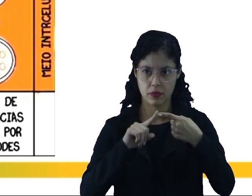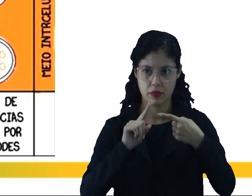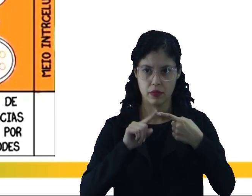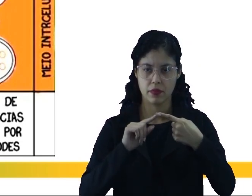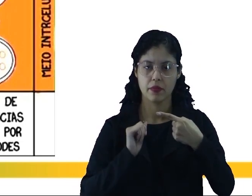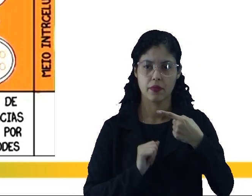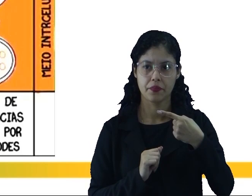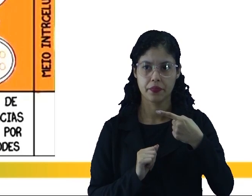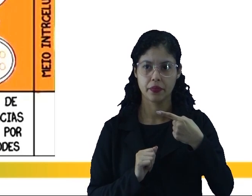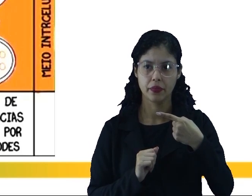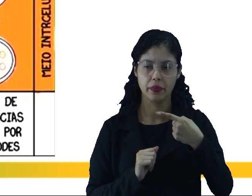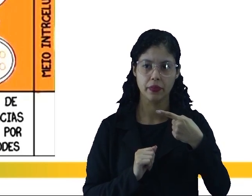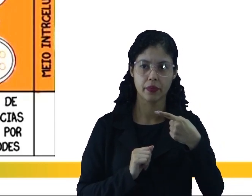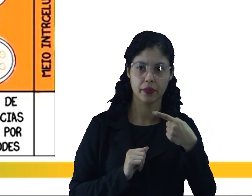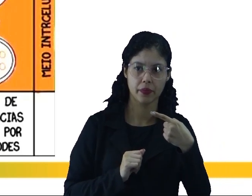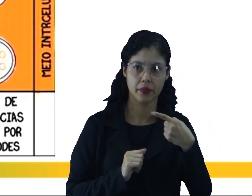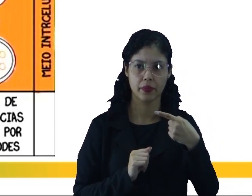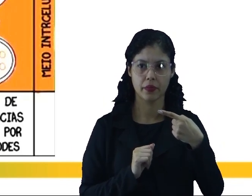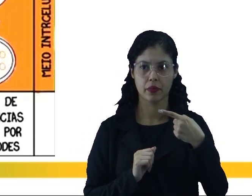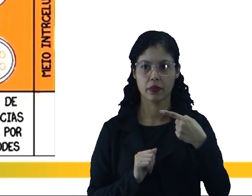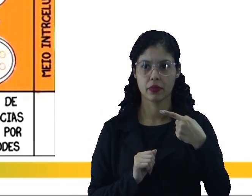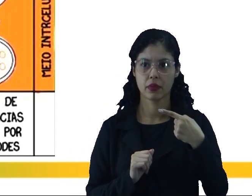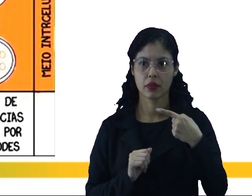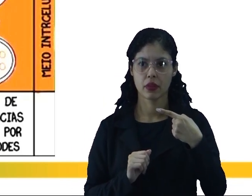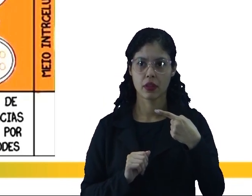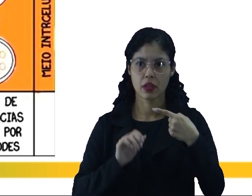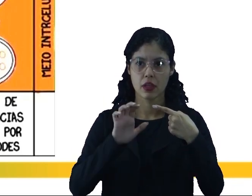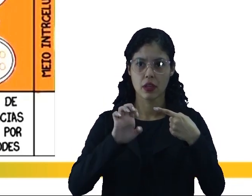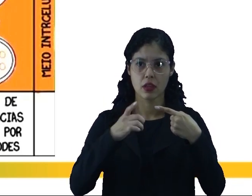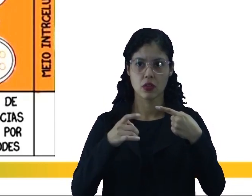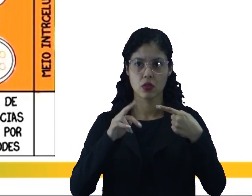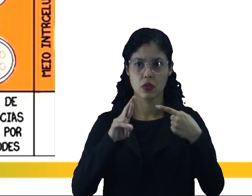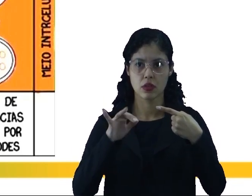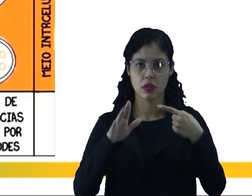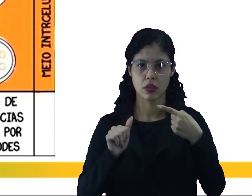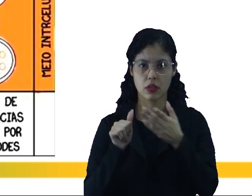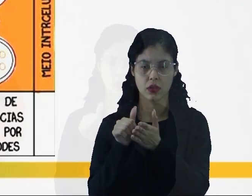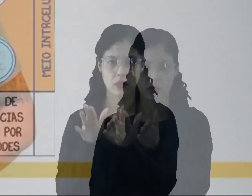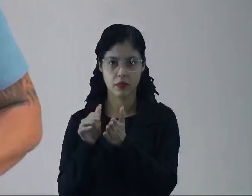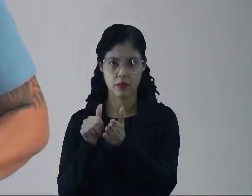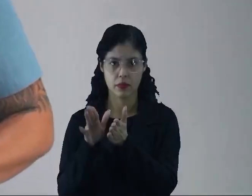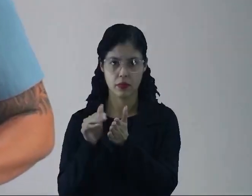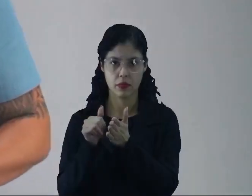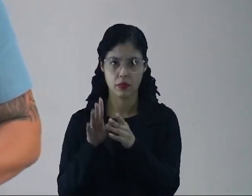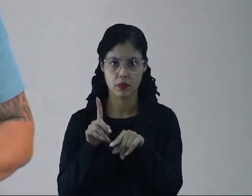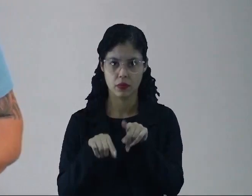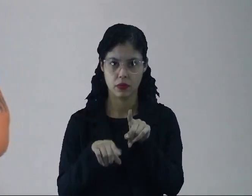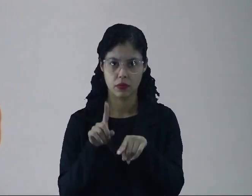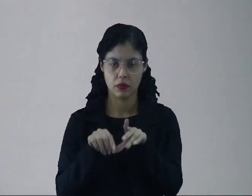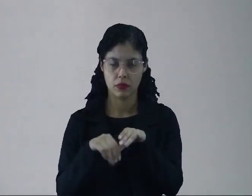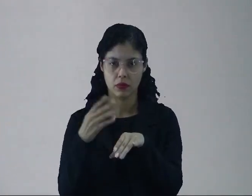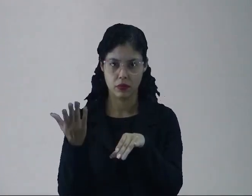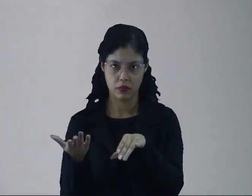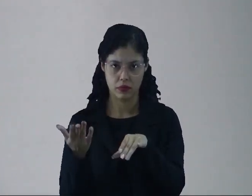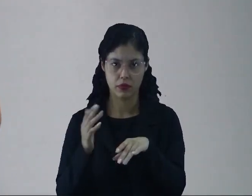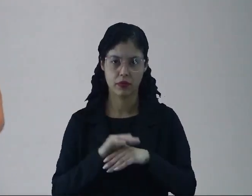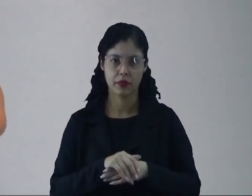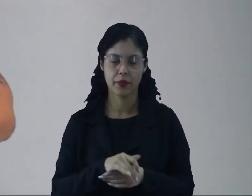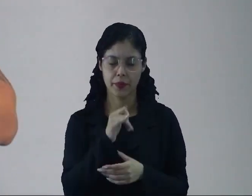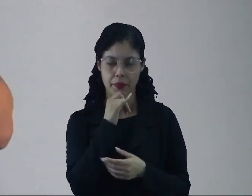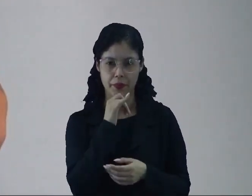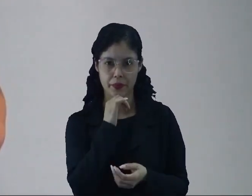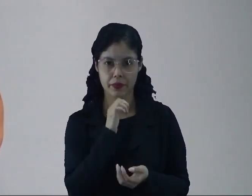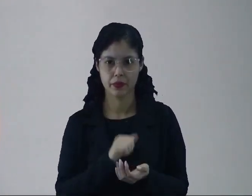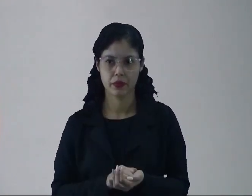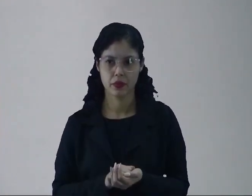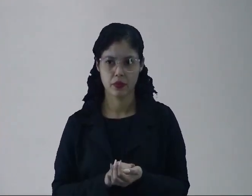exemplo, a gente tem então a exocitose, que é a célula eliminando material para o meio externo. Por